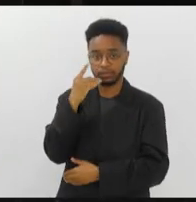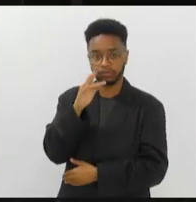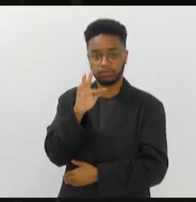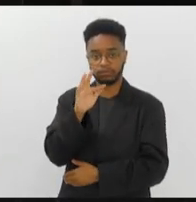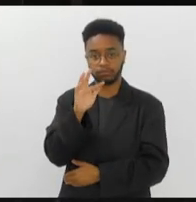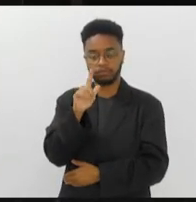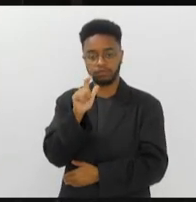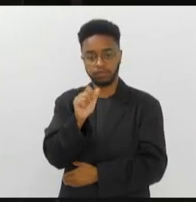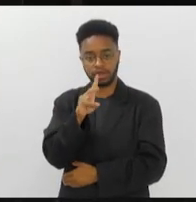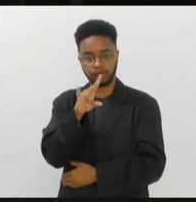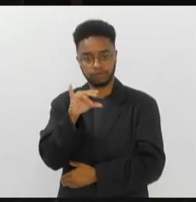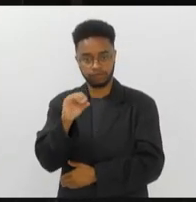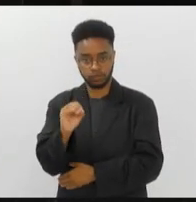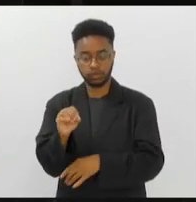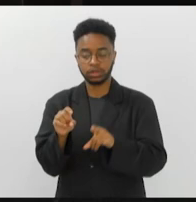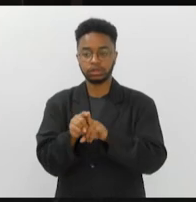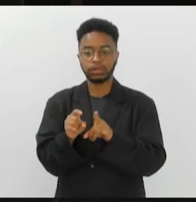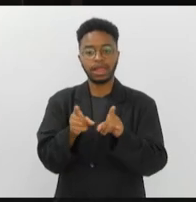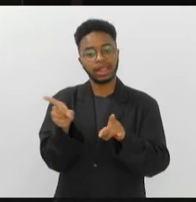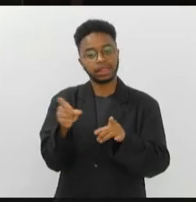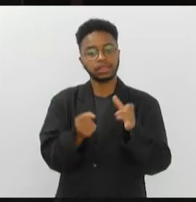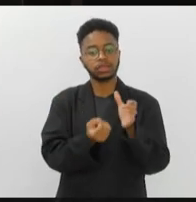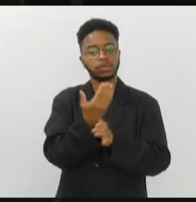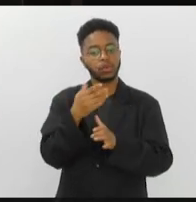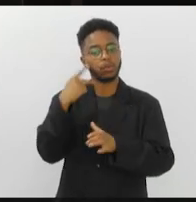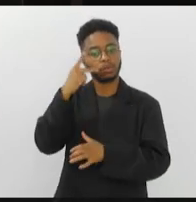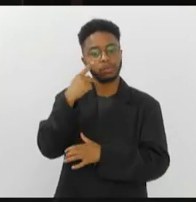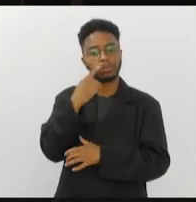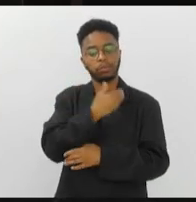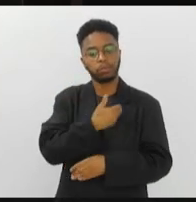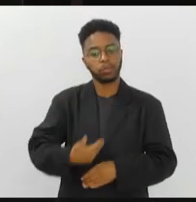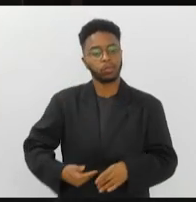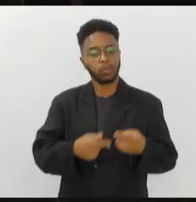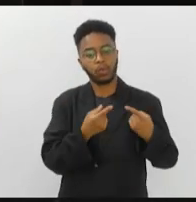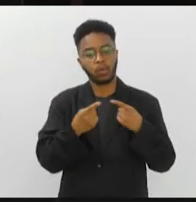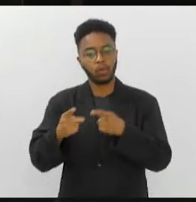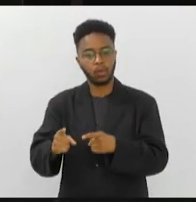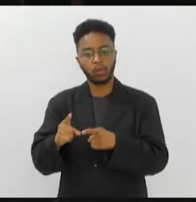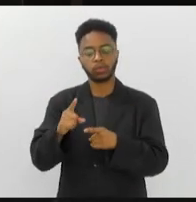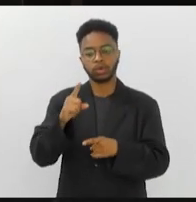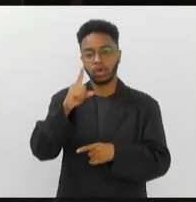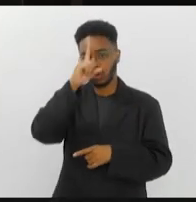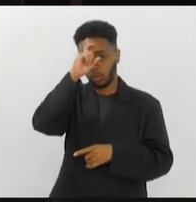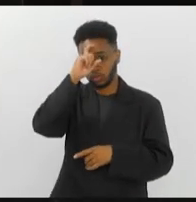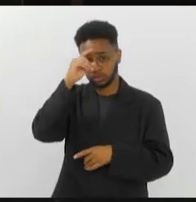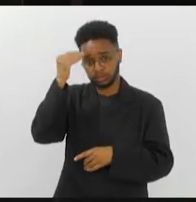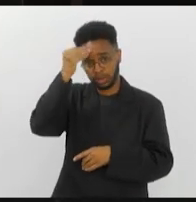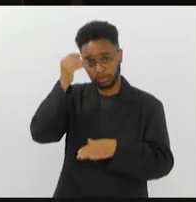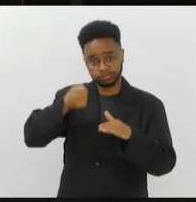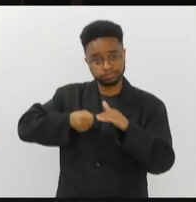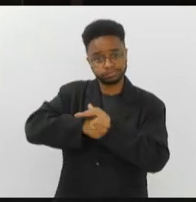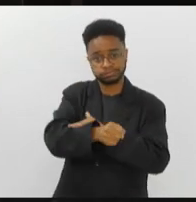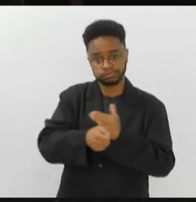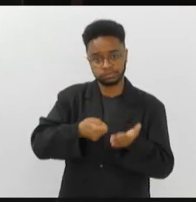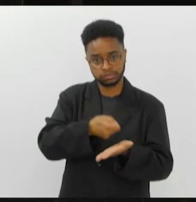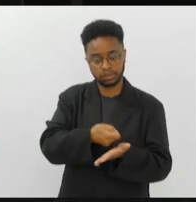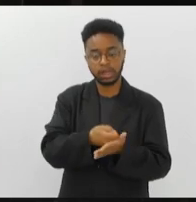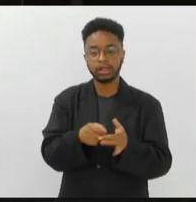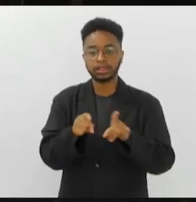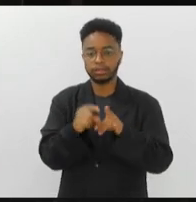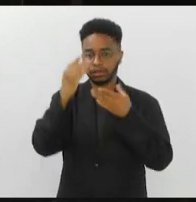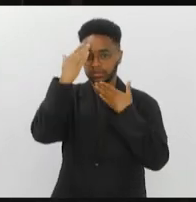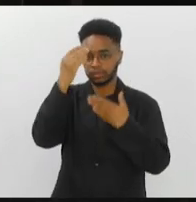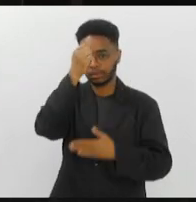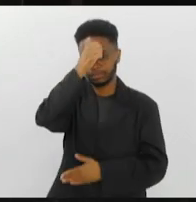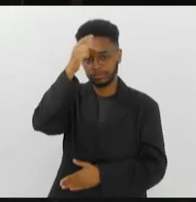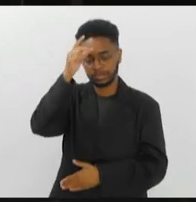Flávio Serafini, autor de políticas públicas antimanicomiais, agradecer ao prefeito Samuel Soares e à